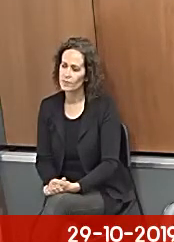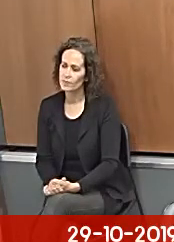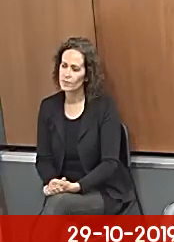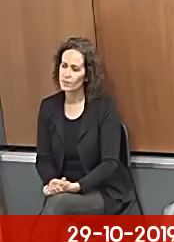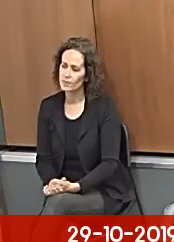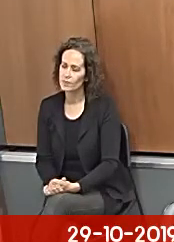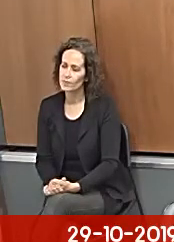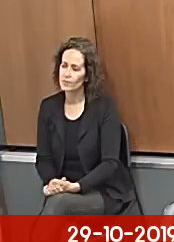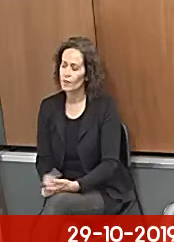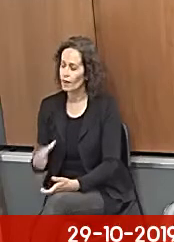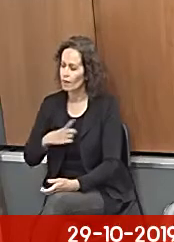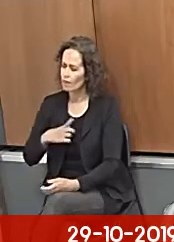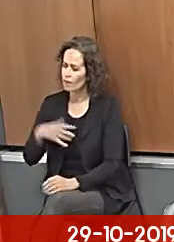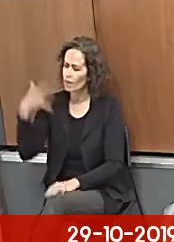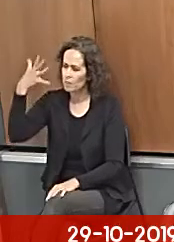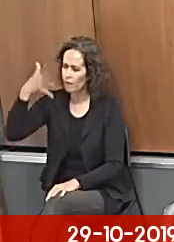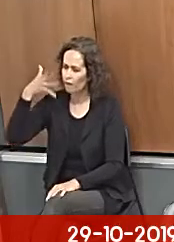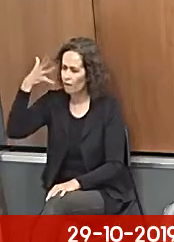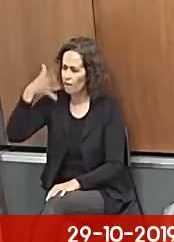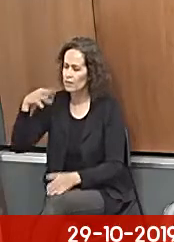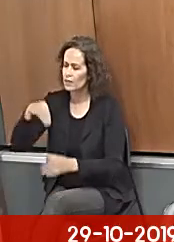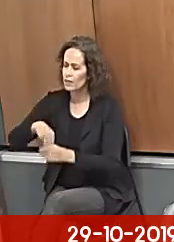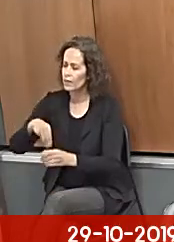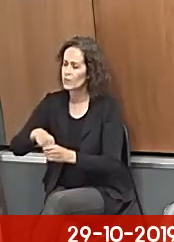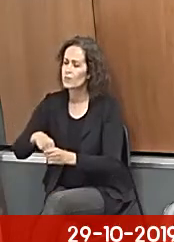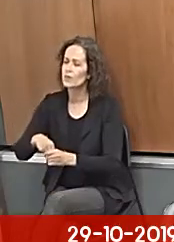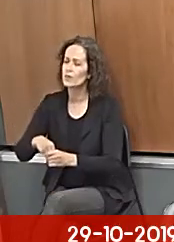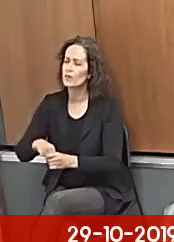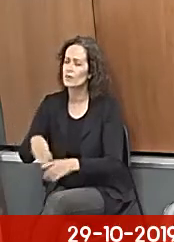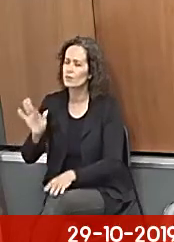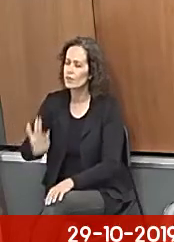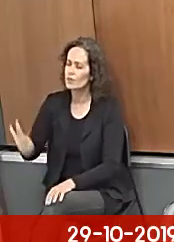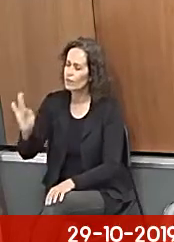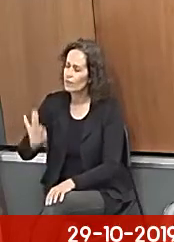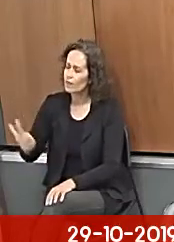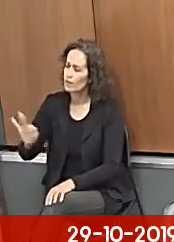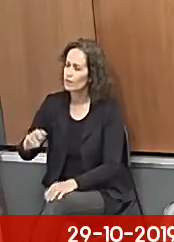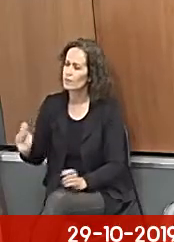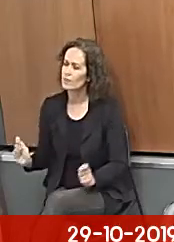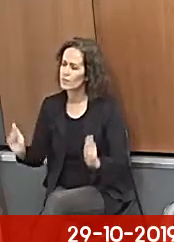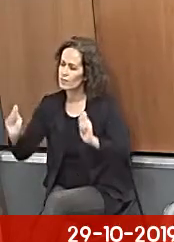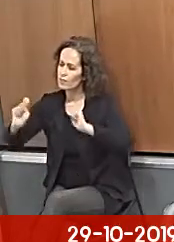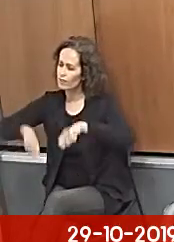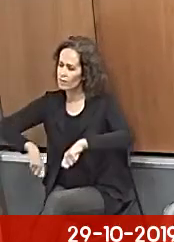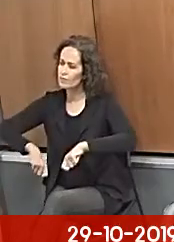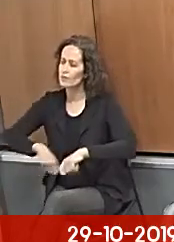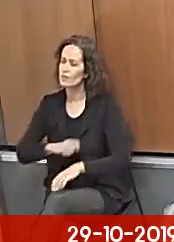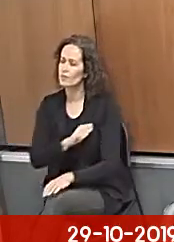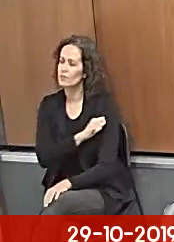Então, palestras nas universidades, né, capacitação com universitários,